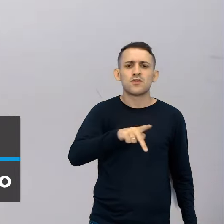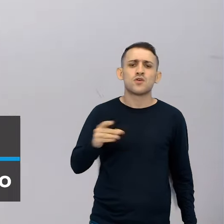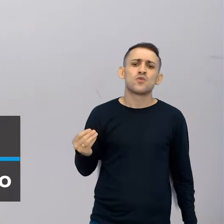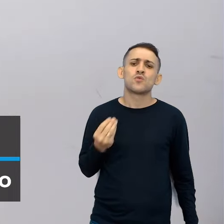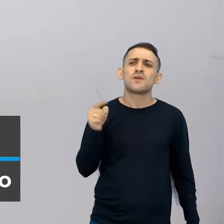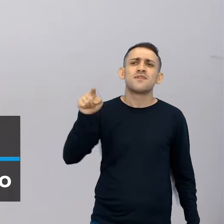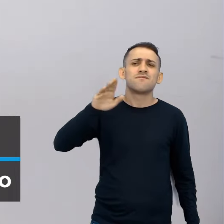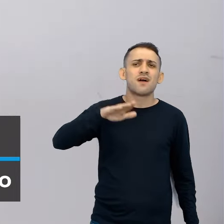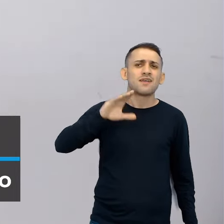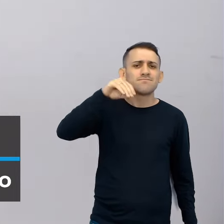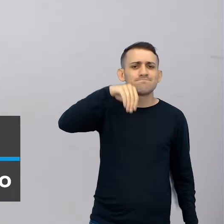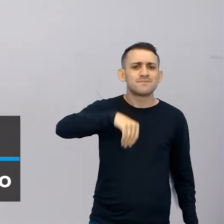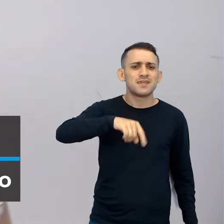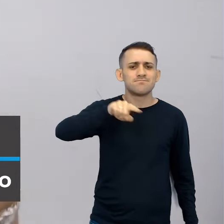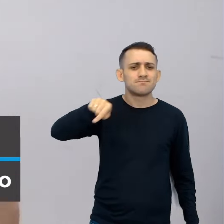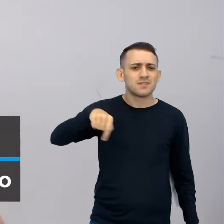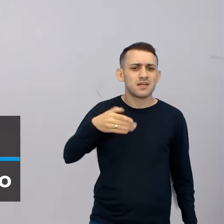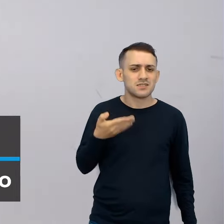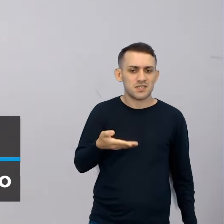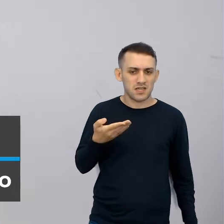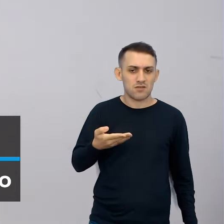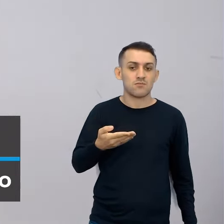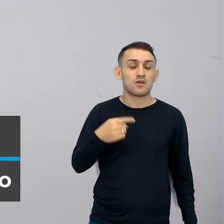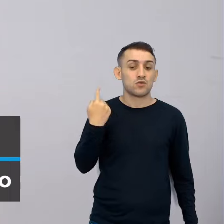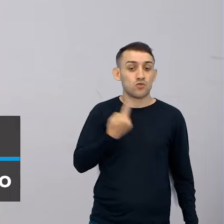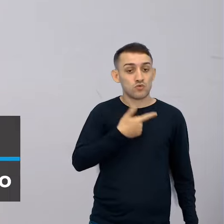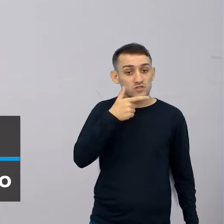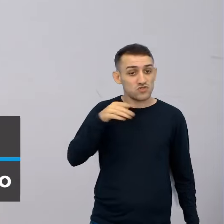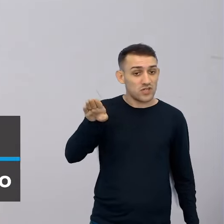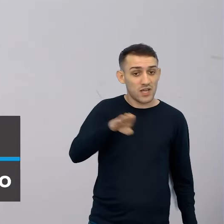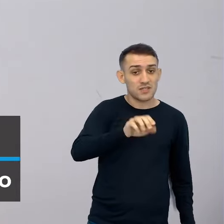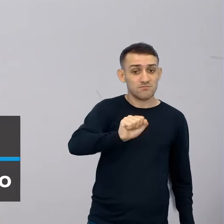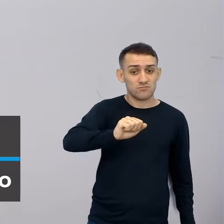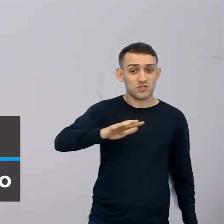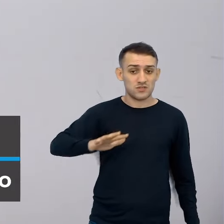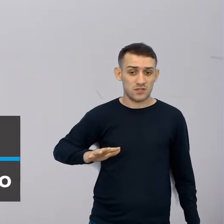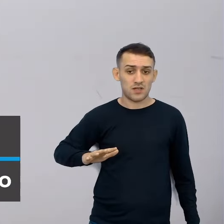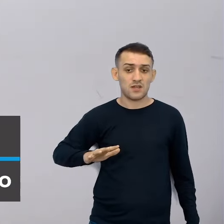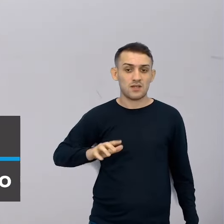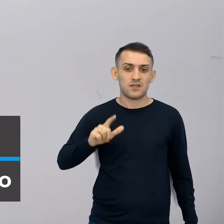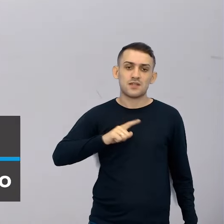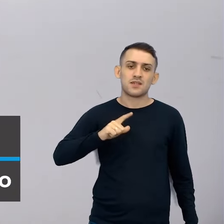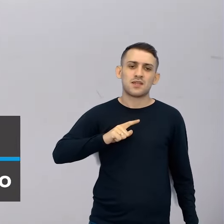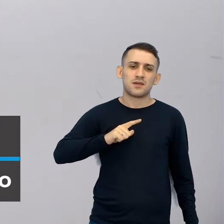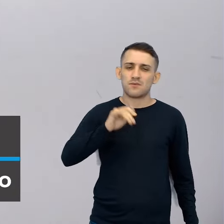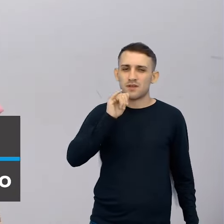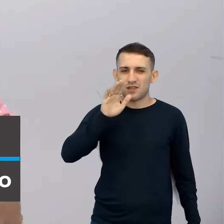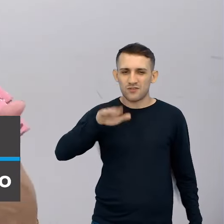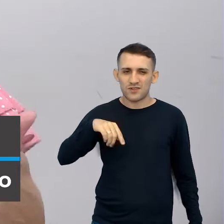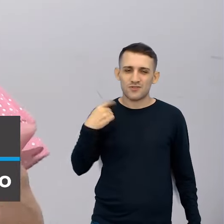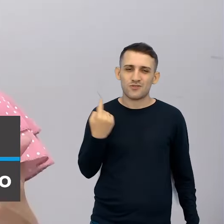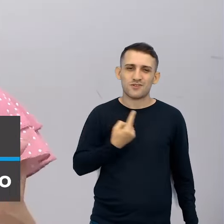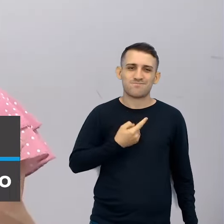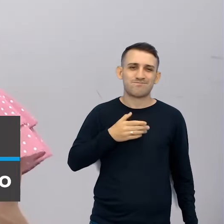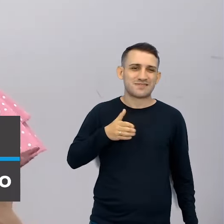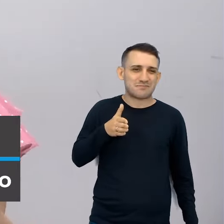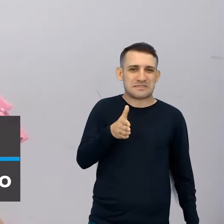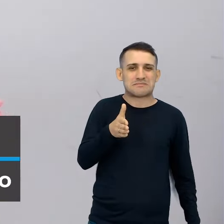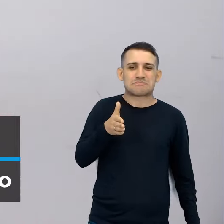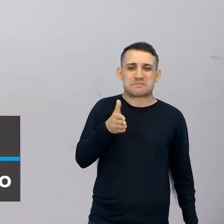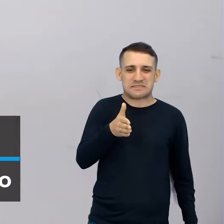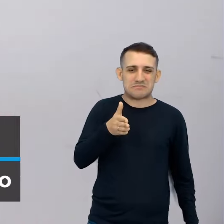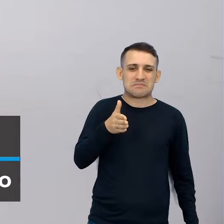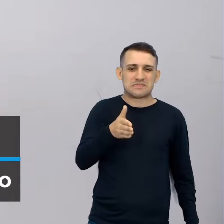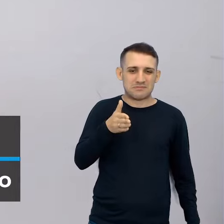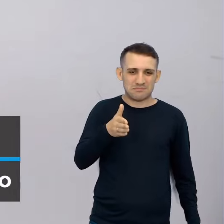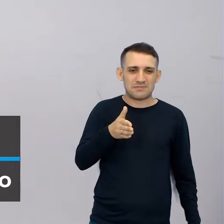isso na sala de aula? Então, para a gente chegar nessas atividades, e assim, gente, assim, tem uma hora que a gente chega no limite, né?